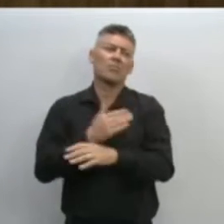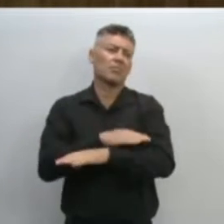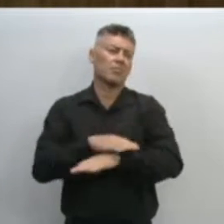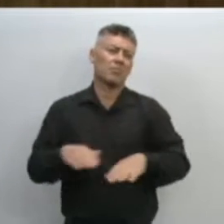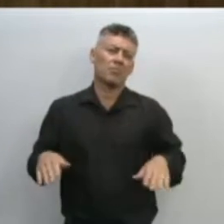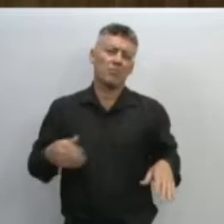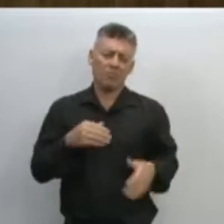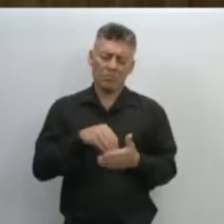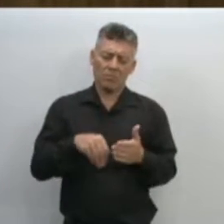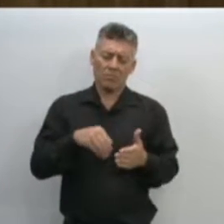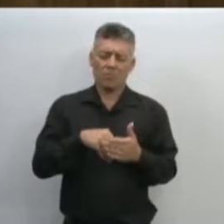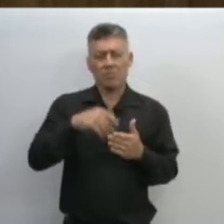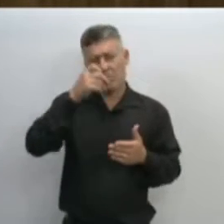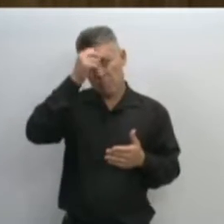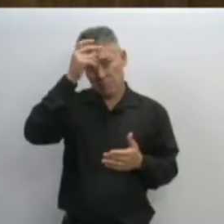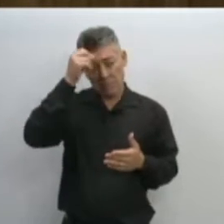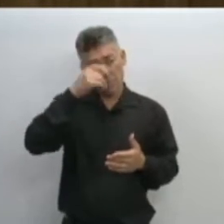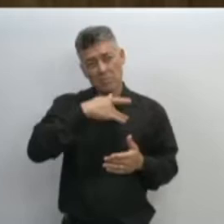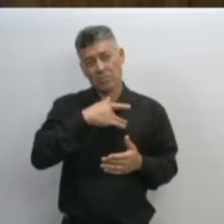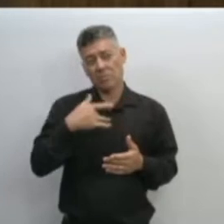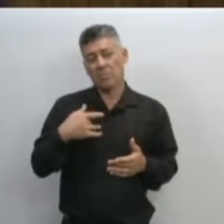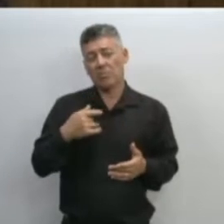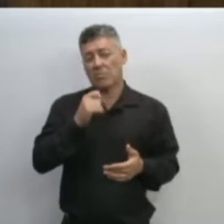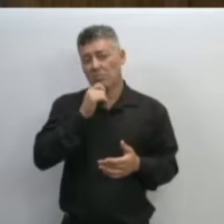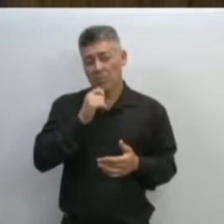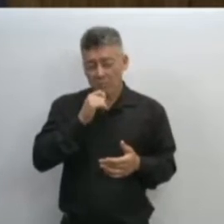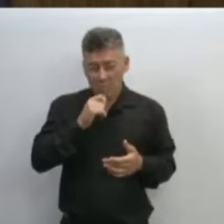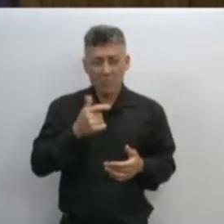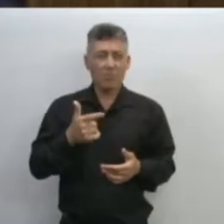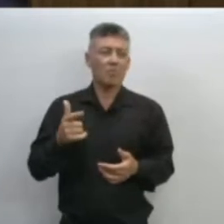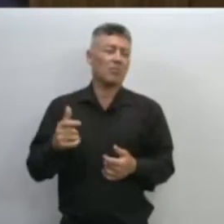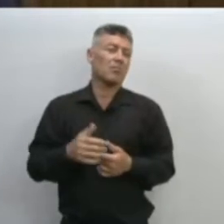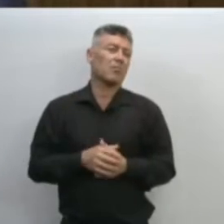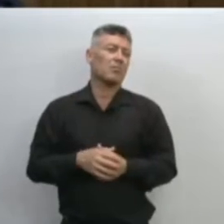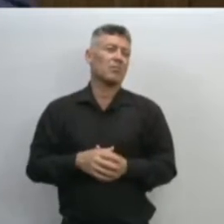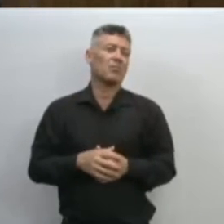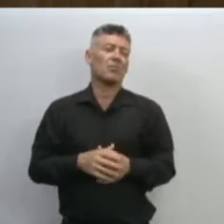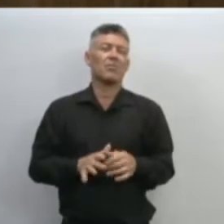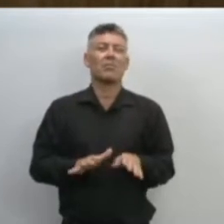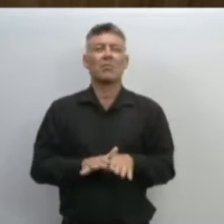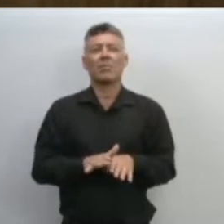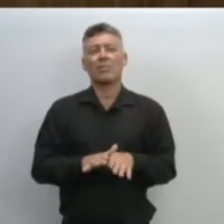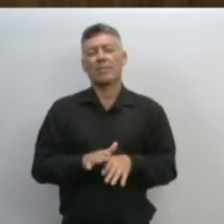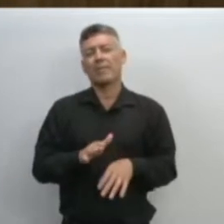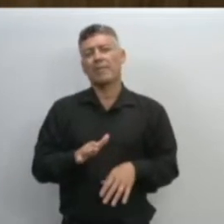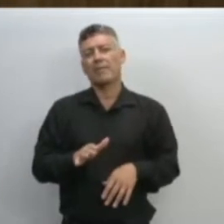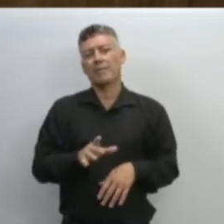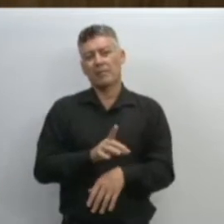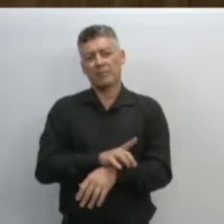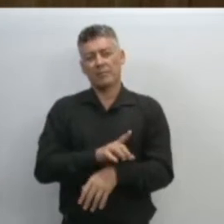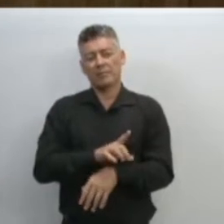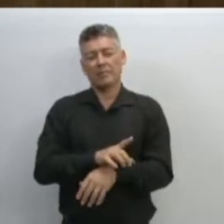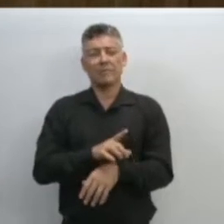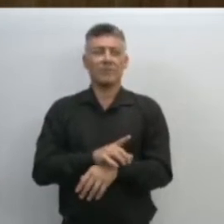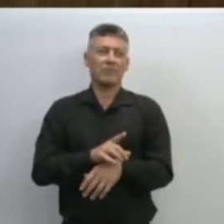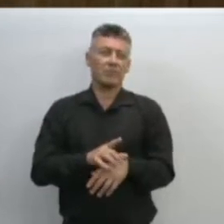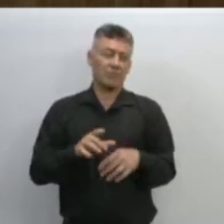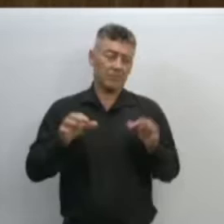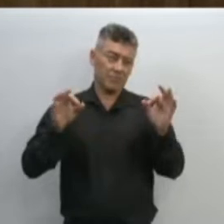pela Secretaria Municipal de Saúde. Mas aí também, vereador Luciano, nós precisamos aqui ser